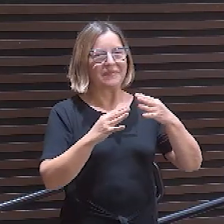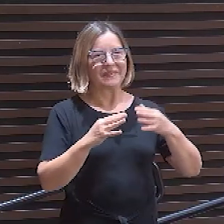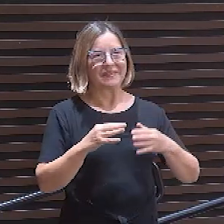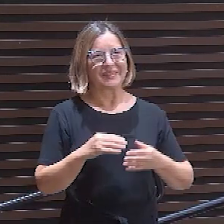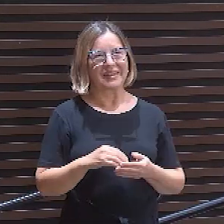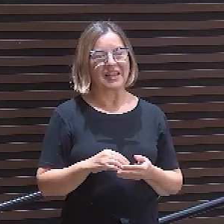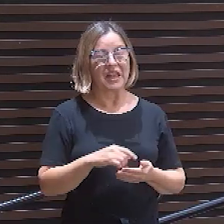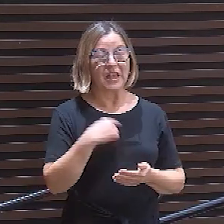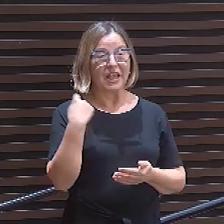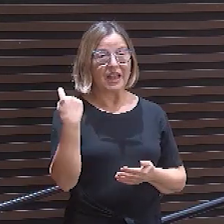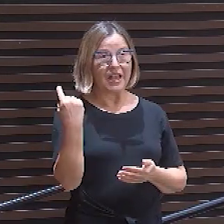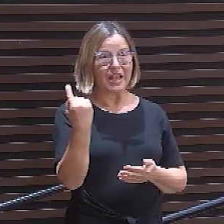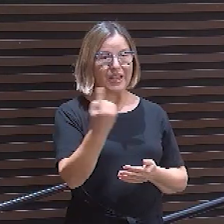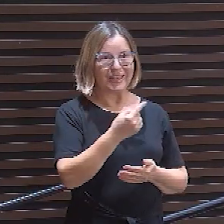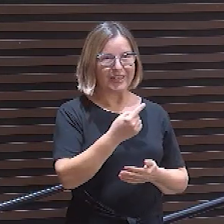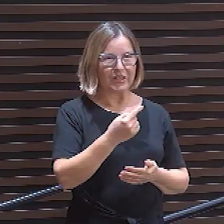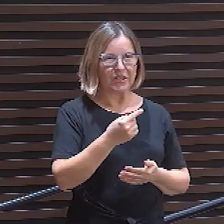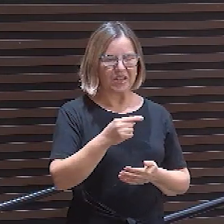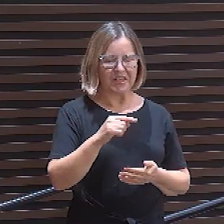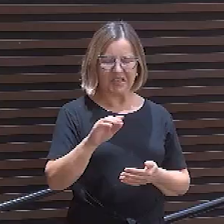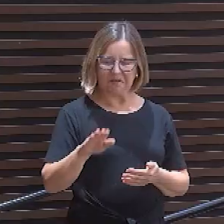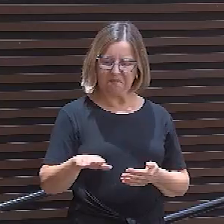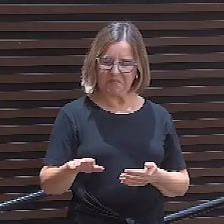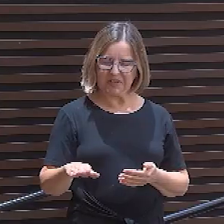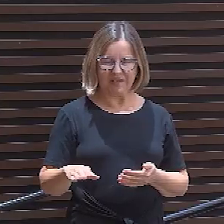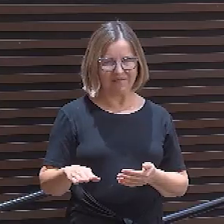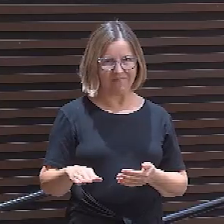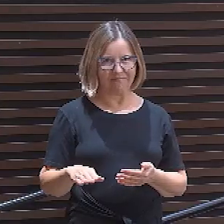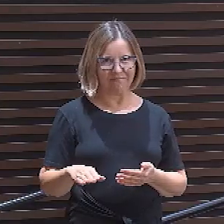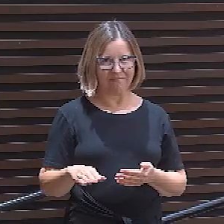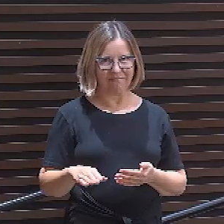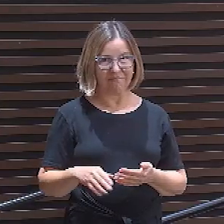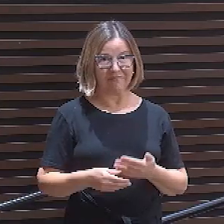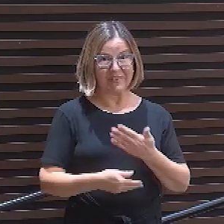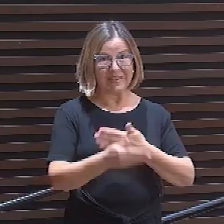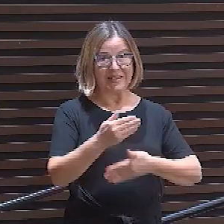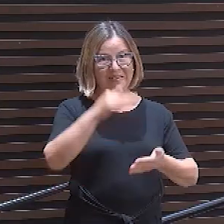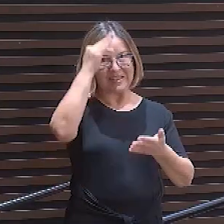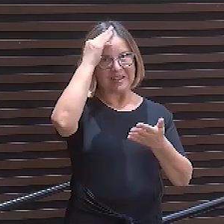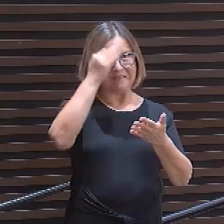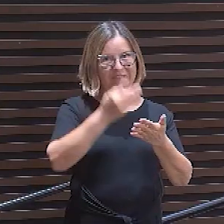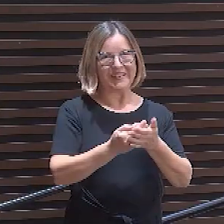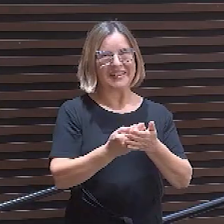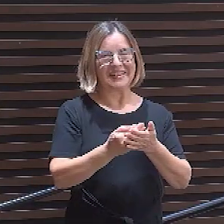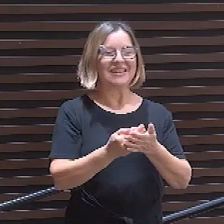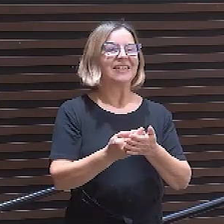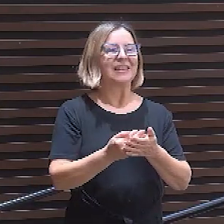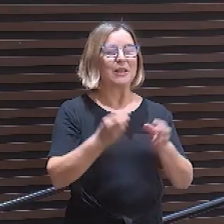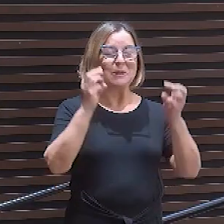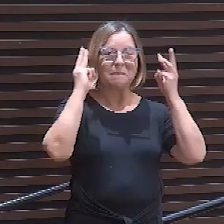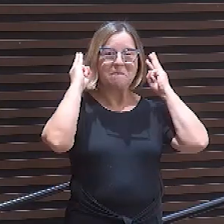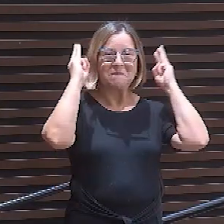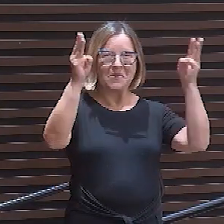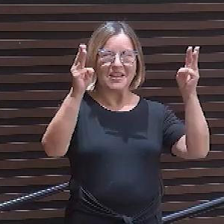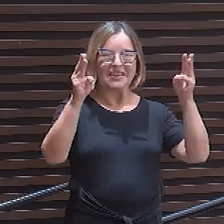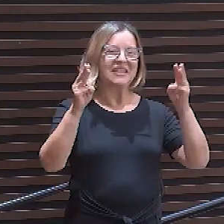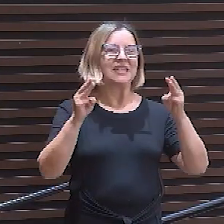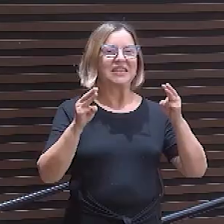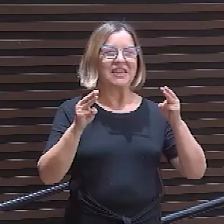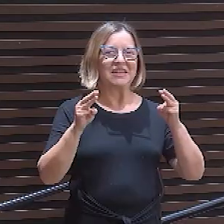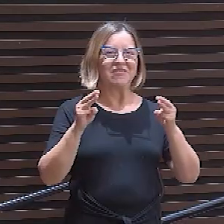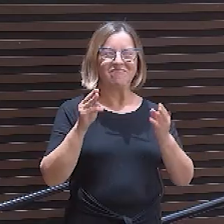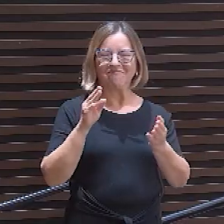muito pequenos. Pela fé, ele abandonou o Egito e foi